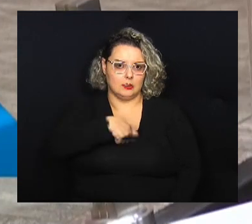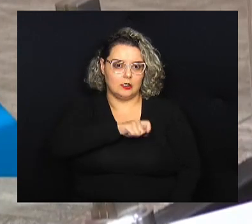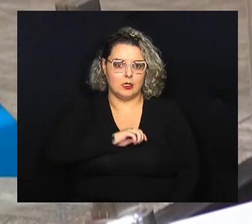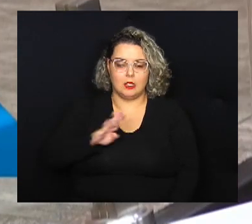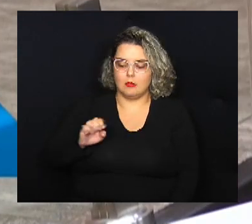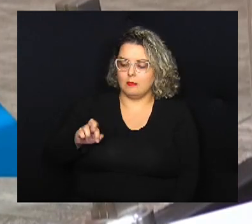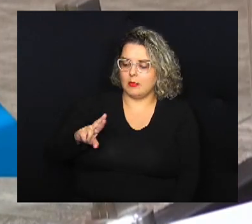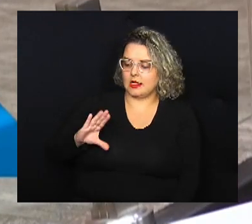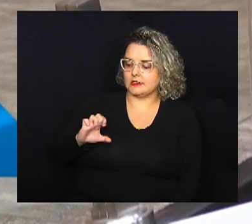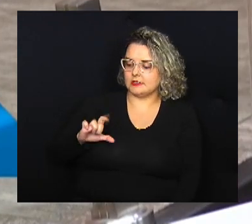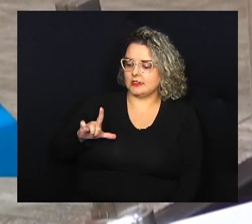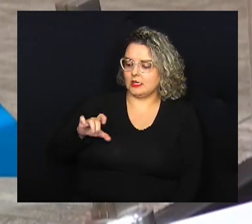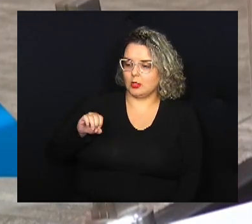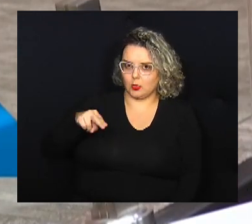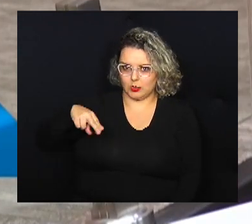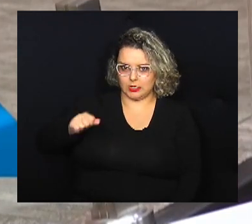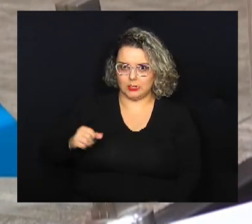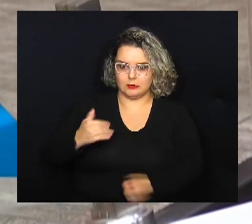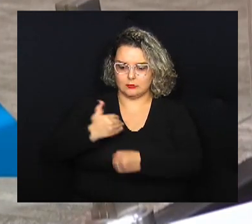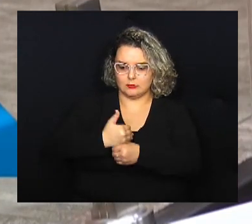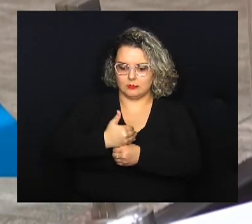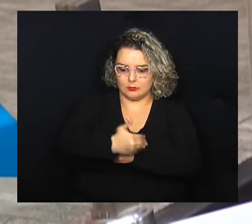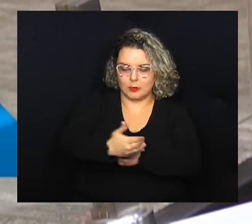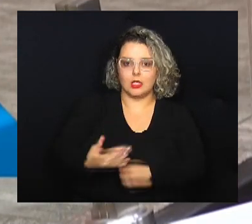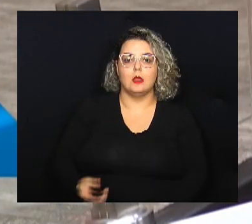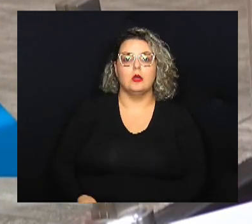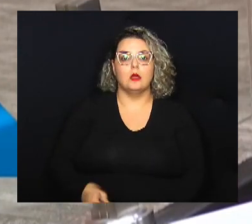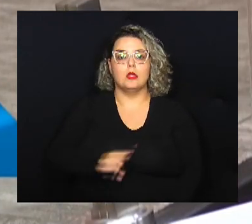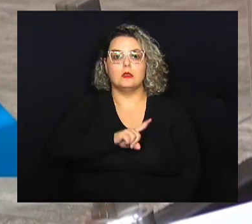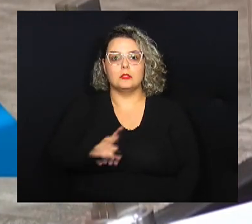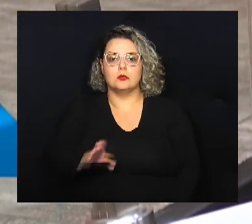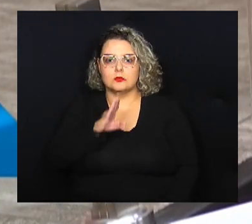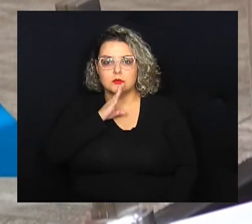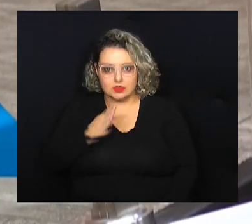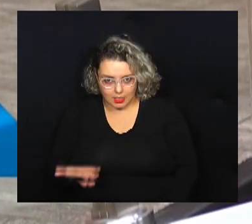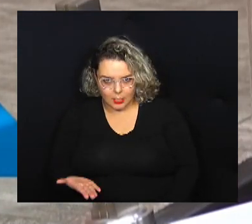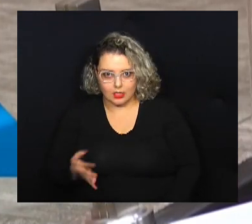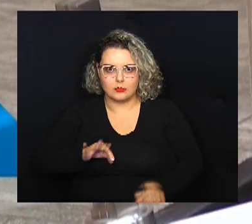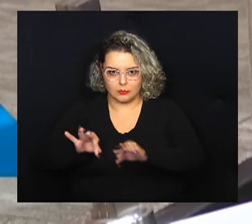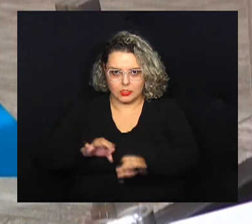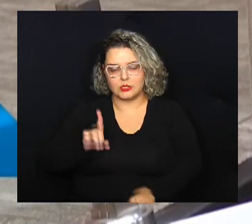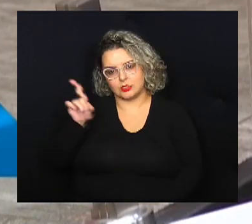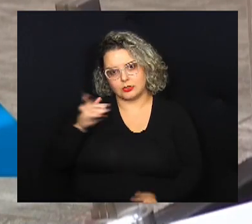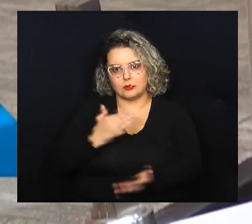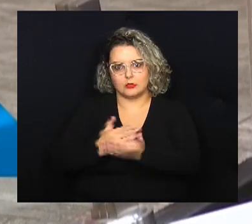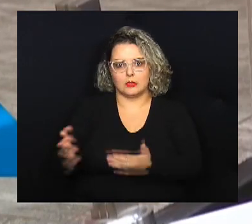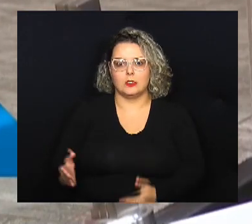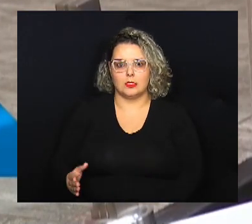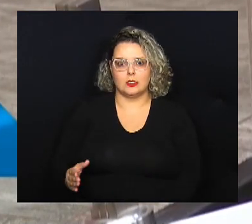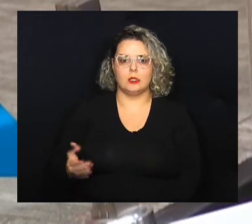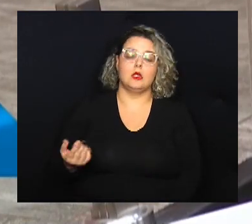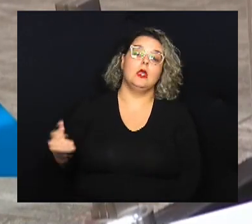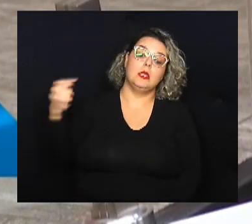Prefeitura de Barcelona começou com o projeto Não Se Cale, e aqui, né, a gente fala Não Se Cale. O principal objetivo é